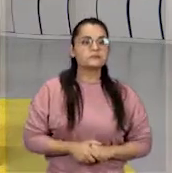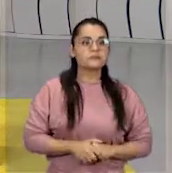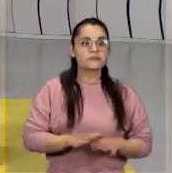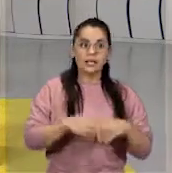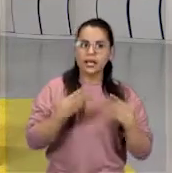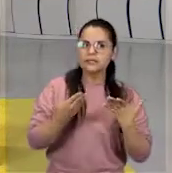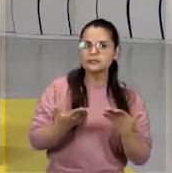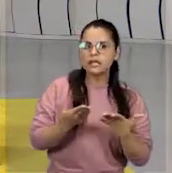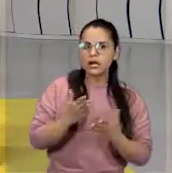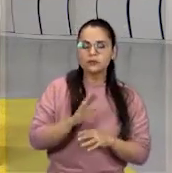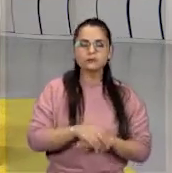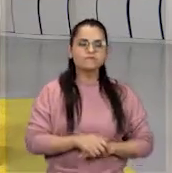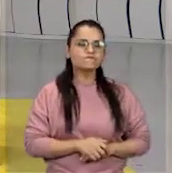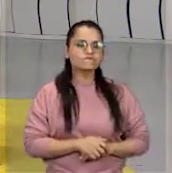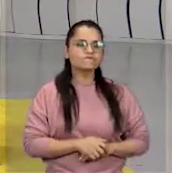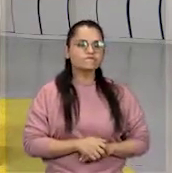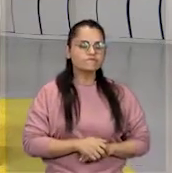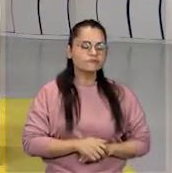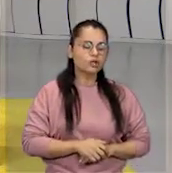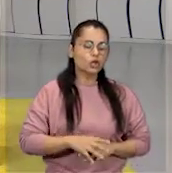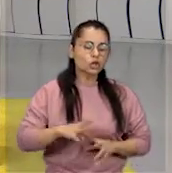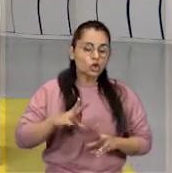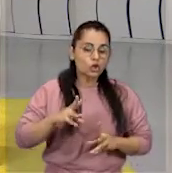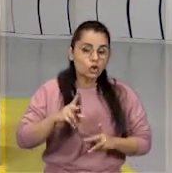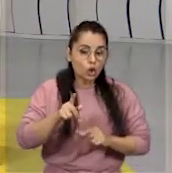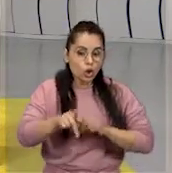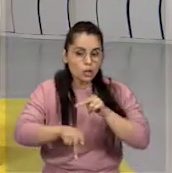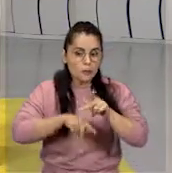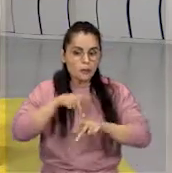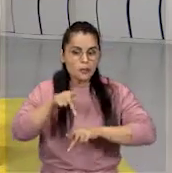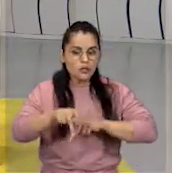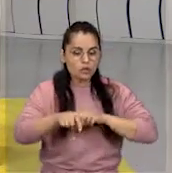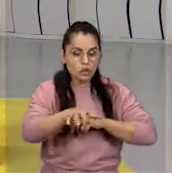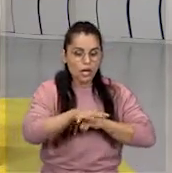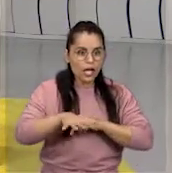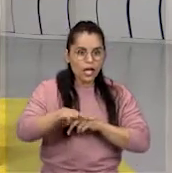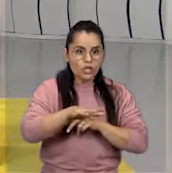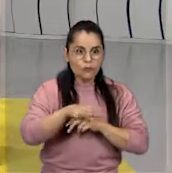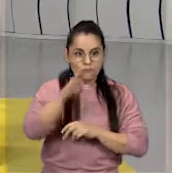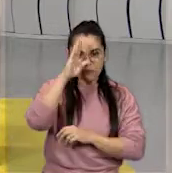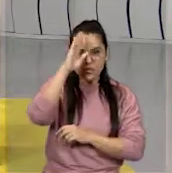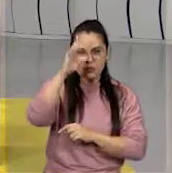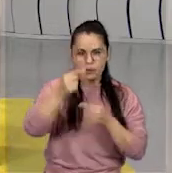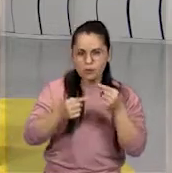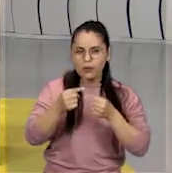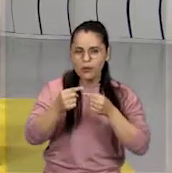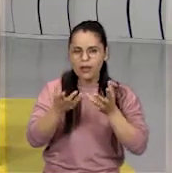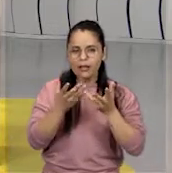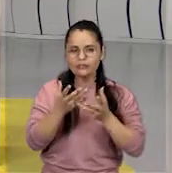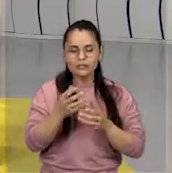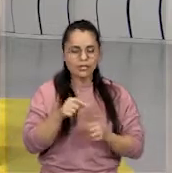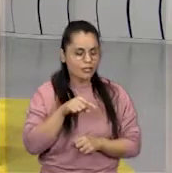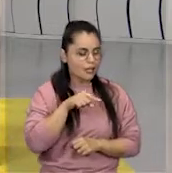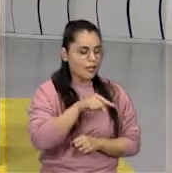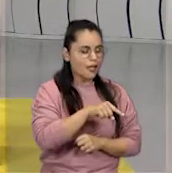Então, como eu já citei, eles eram disputadíssimos pelas pessoas da região, principalmente políticos.